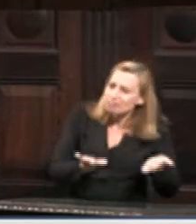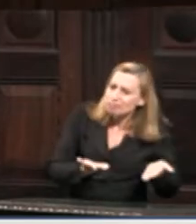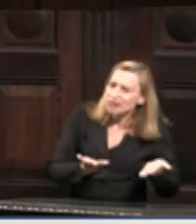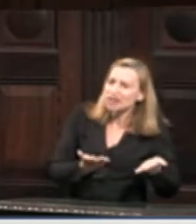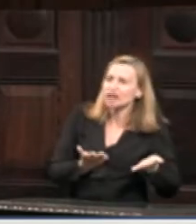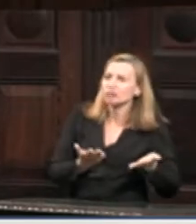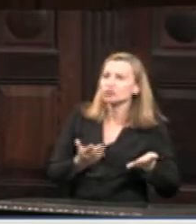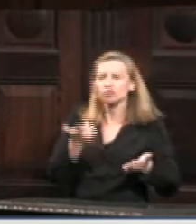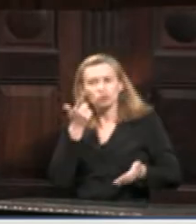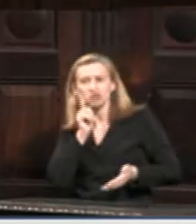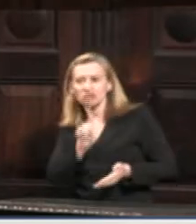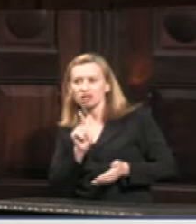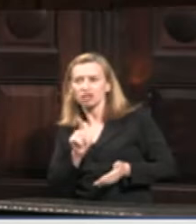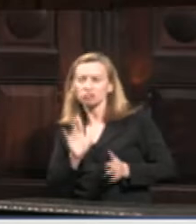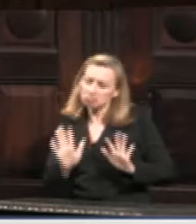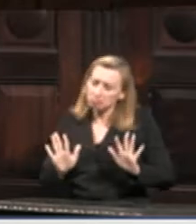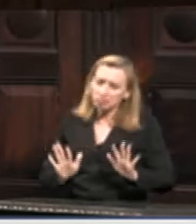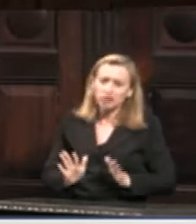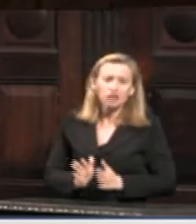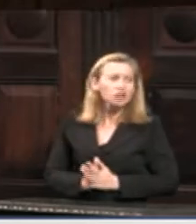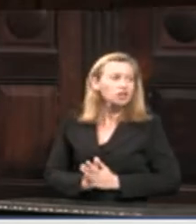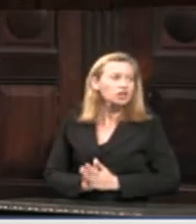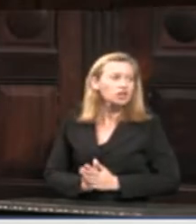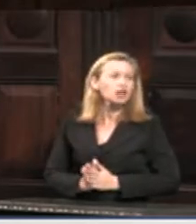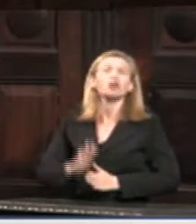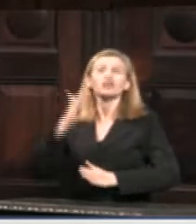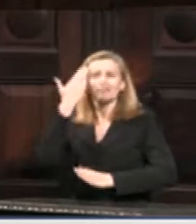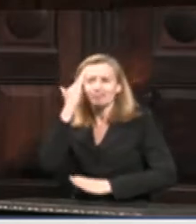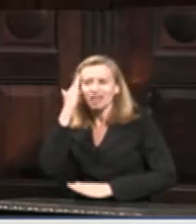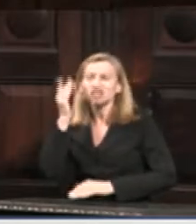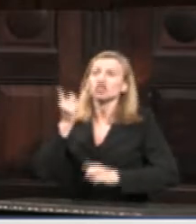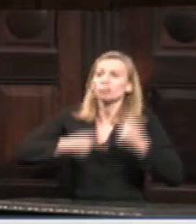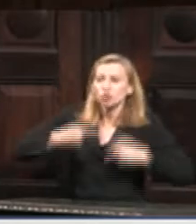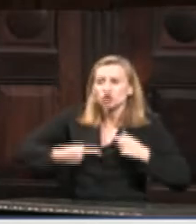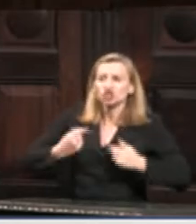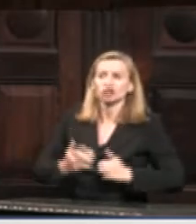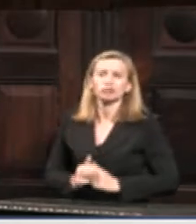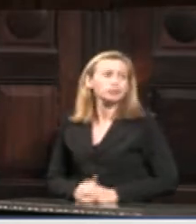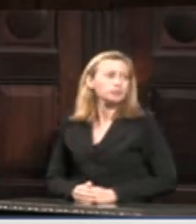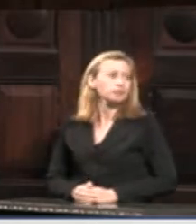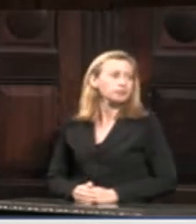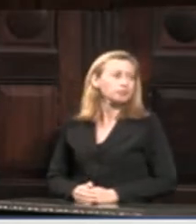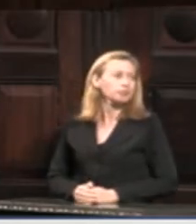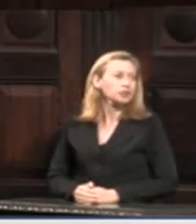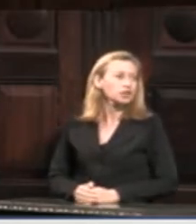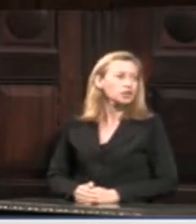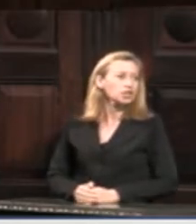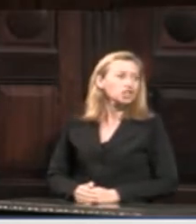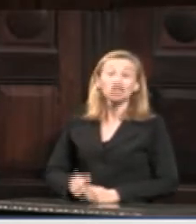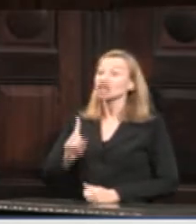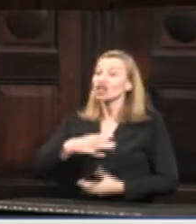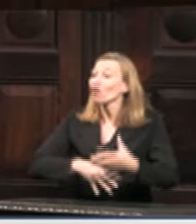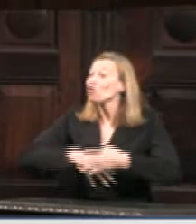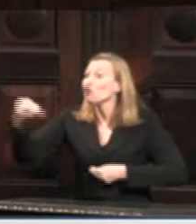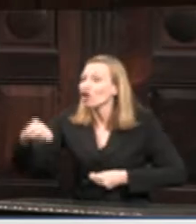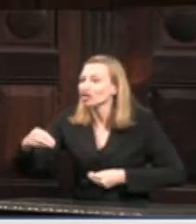cima do diálogo, alguém que entende a política, alguém que não foge do